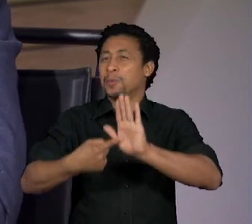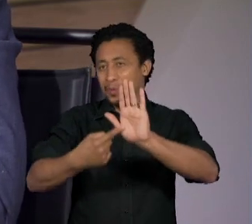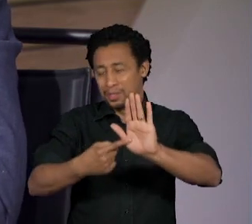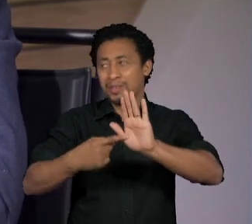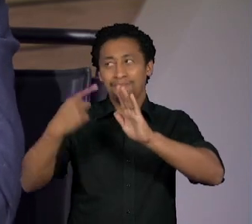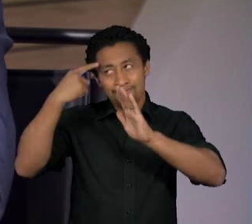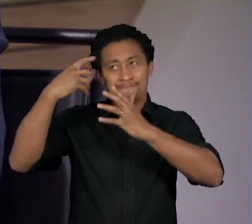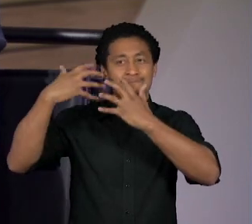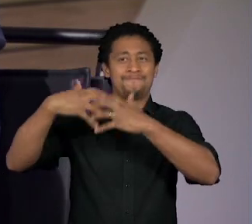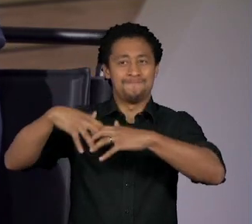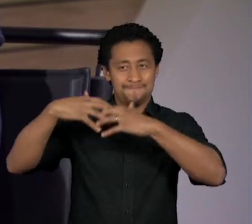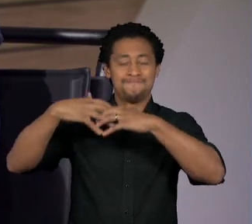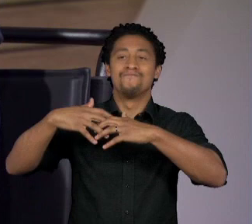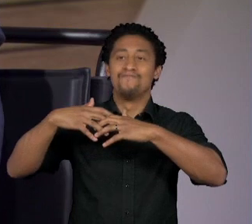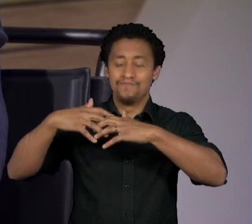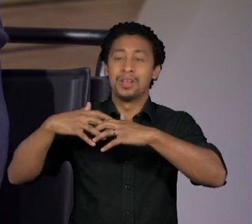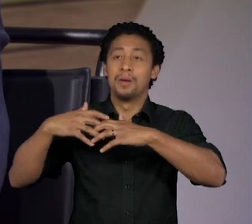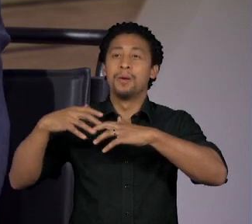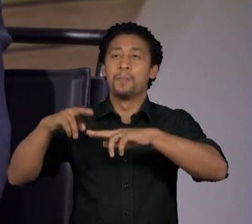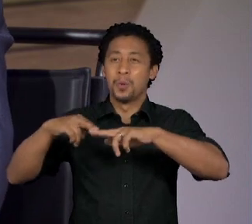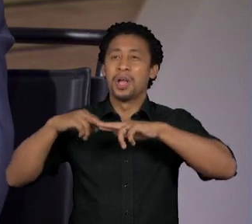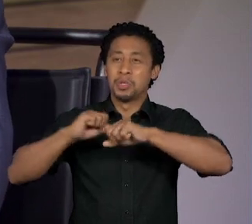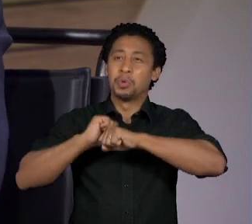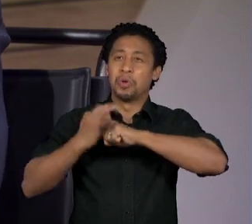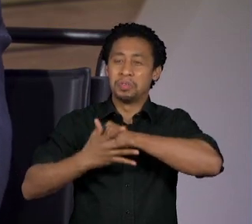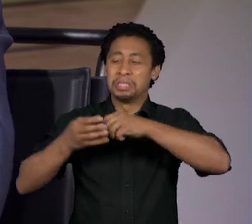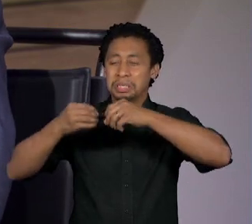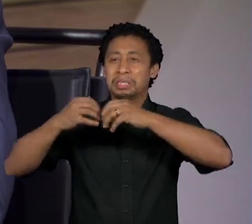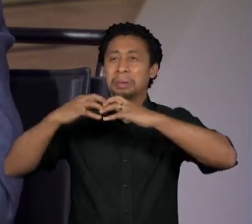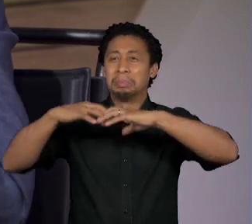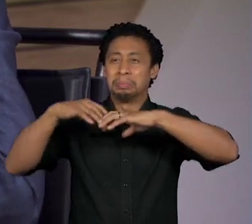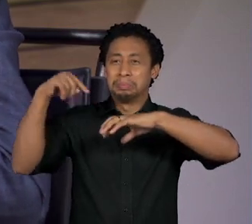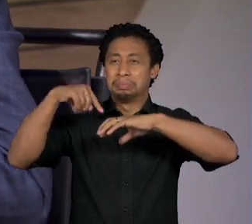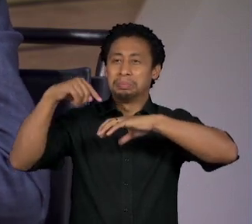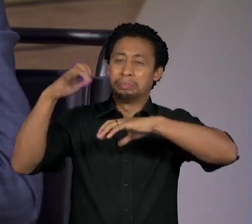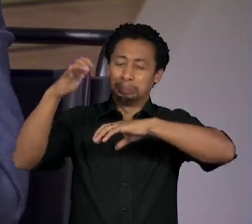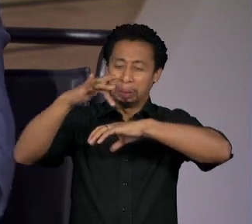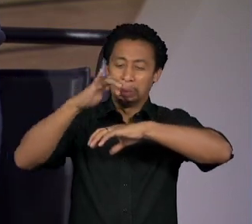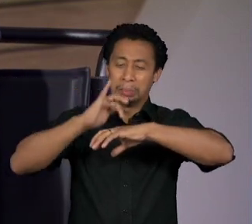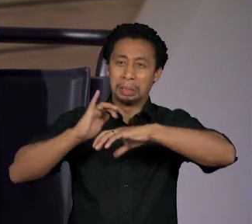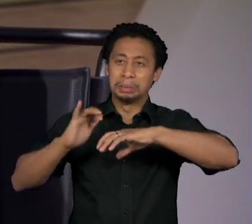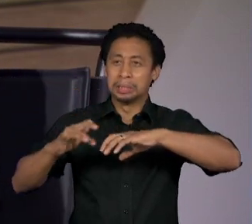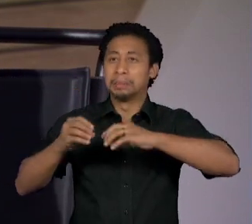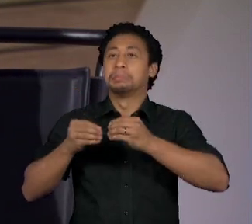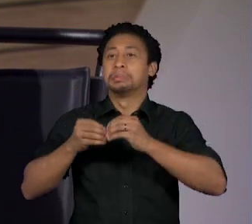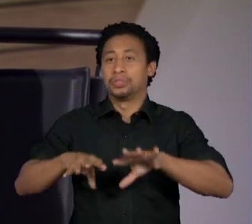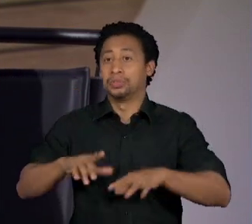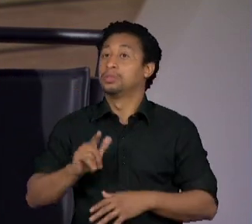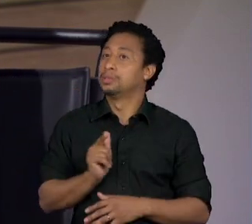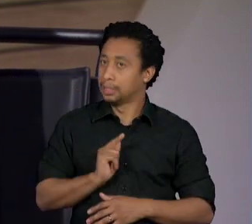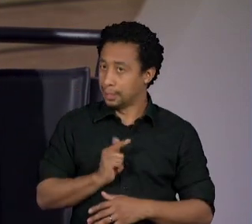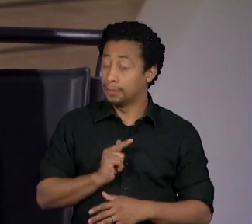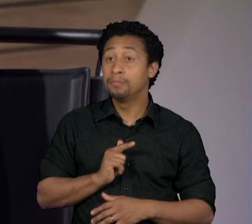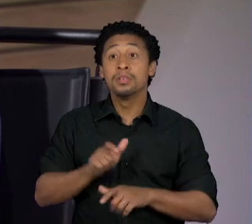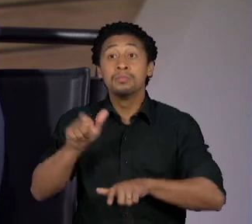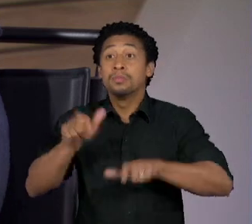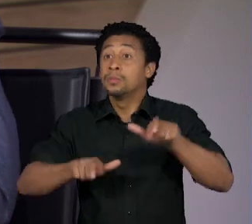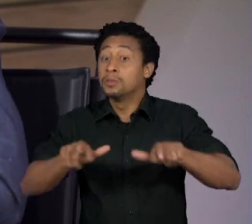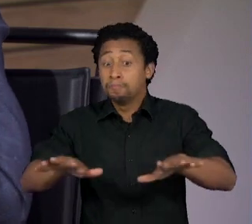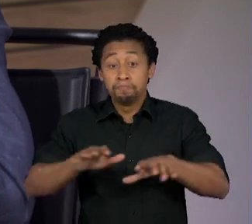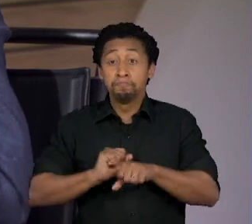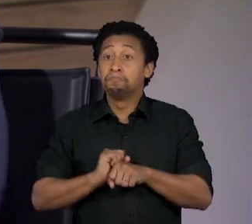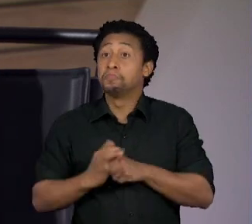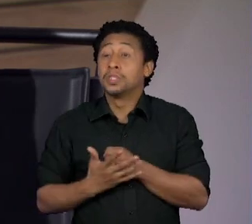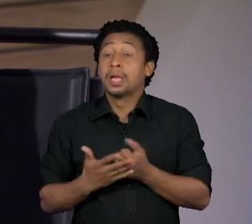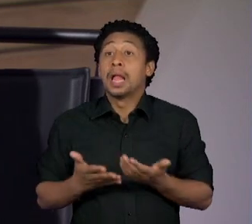Mas como é que o Covid, vamos dizer assim, leve, que o paciente não traz uma gravidade maior da doença,